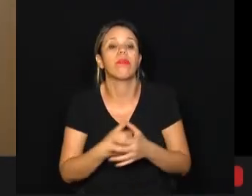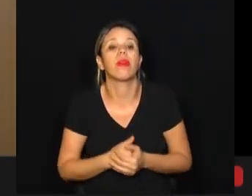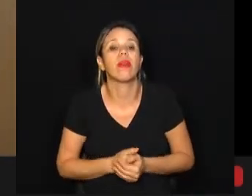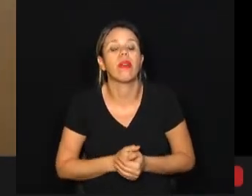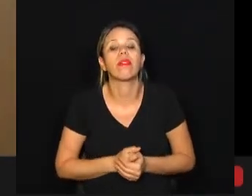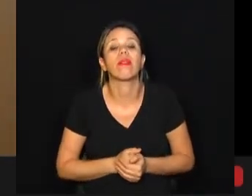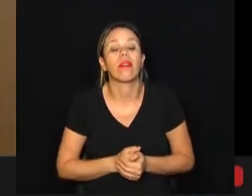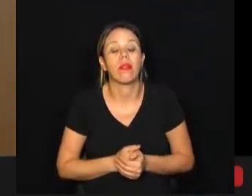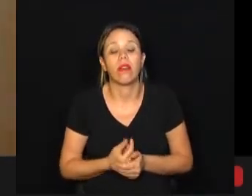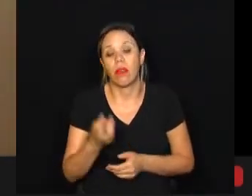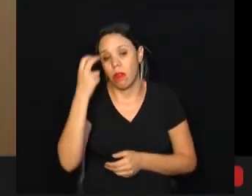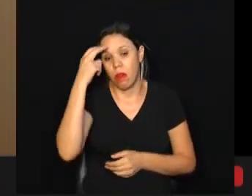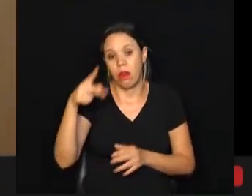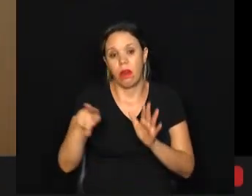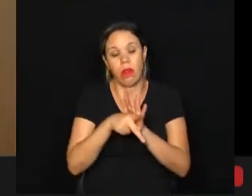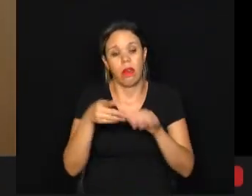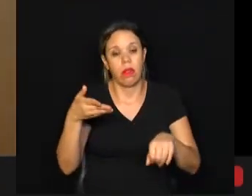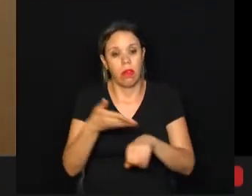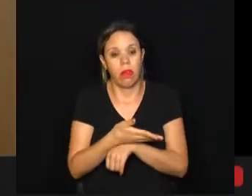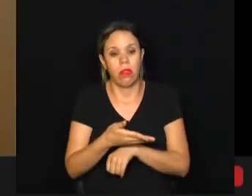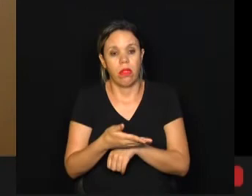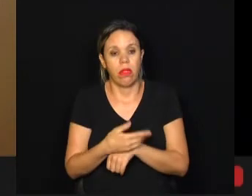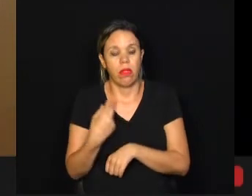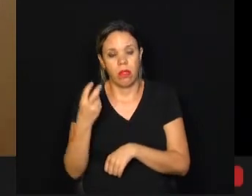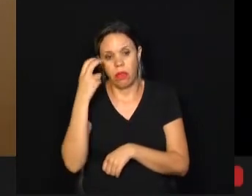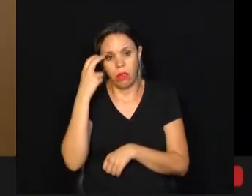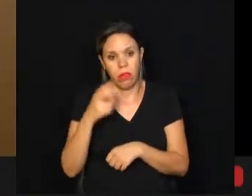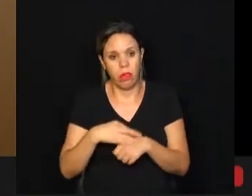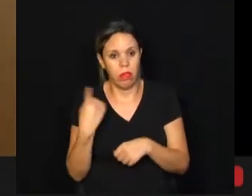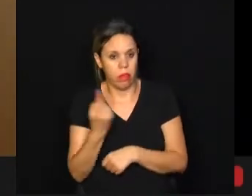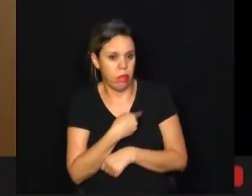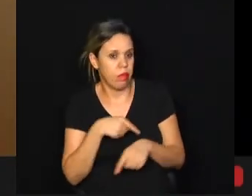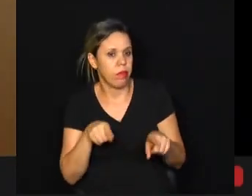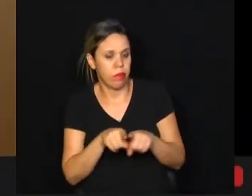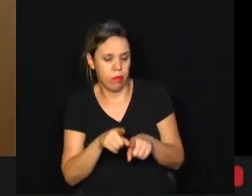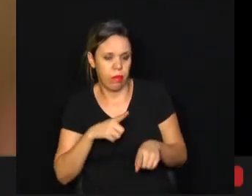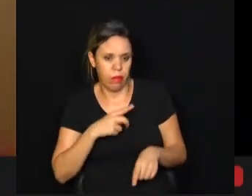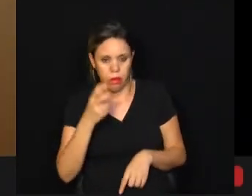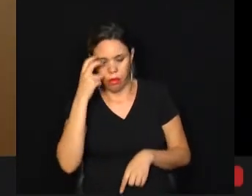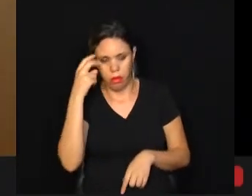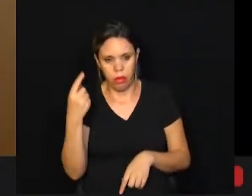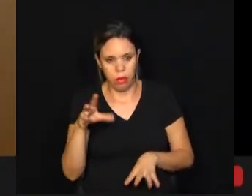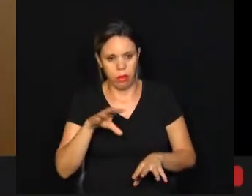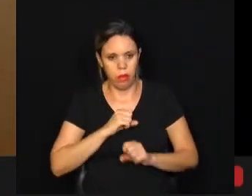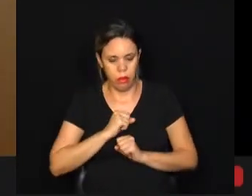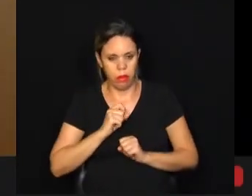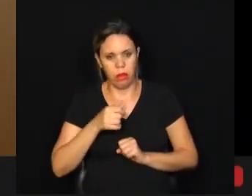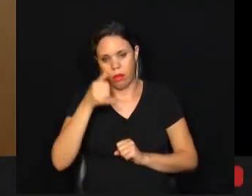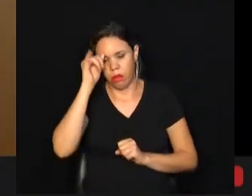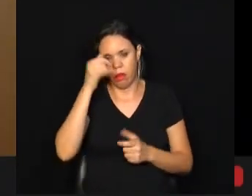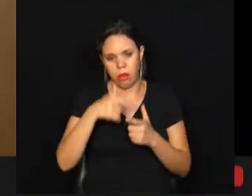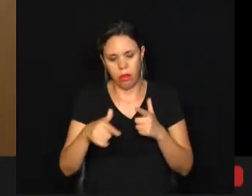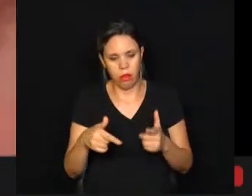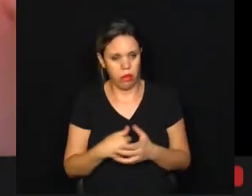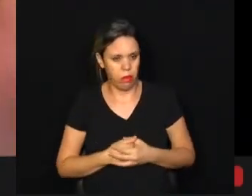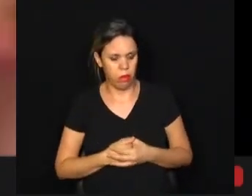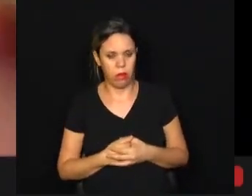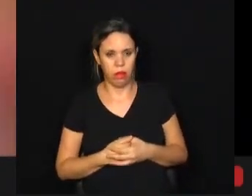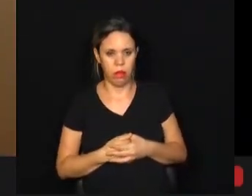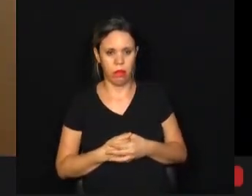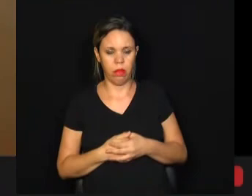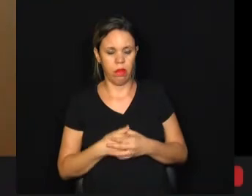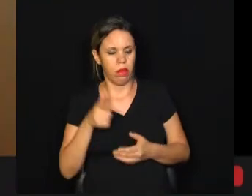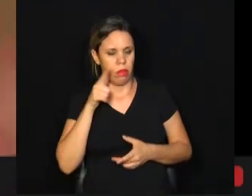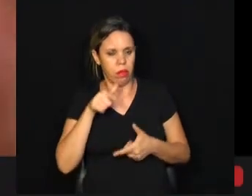Isso é cultural, isso também é a nossa cultura. Nós também temos essa cultura em nós e temos que combatê-la. Aí a gente consegue